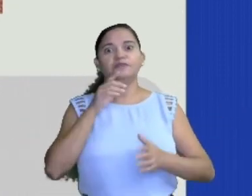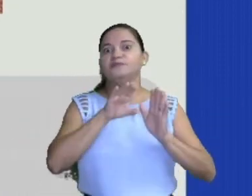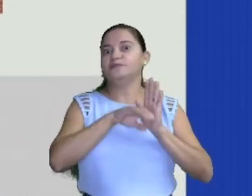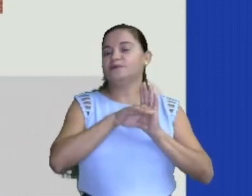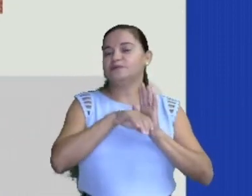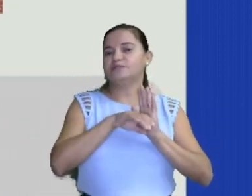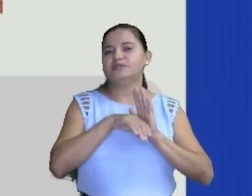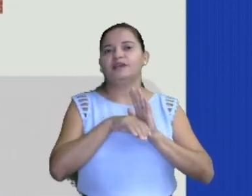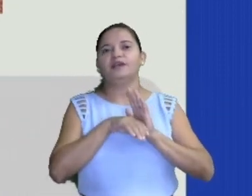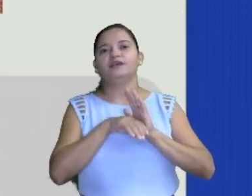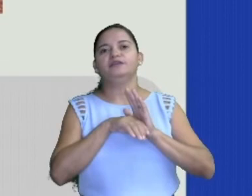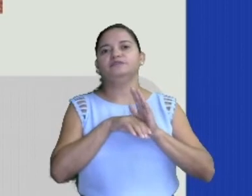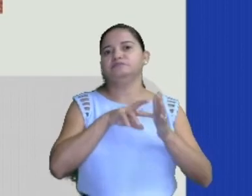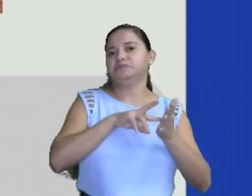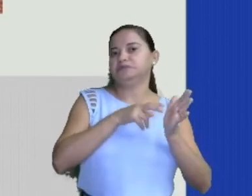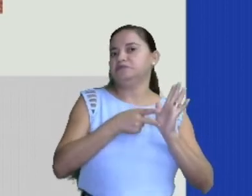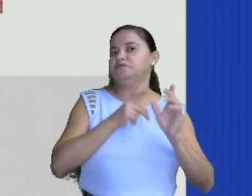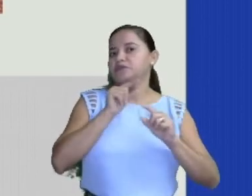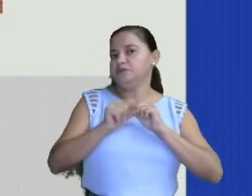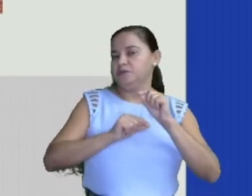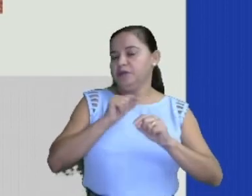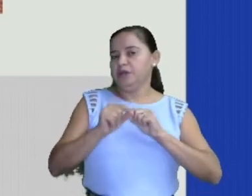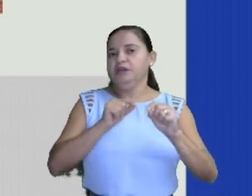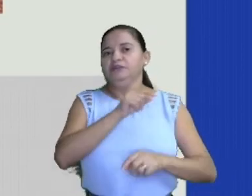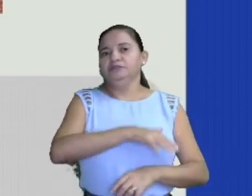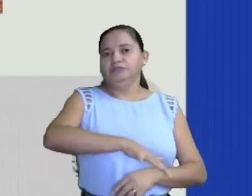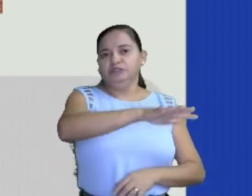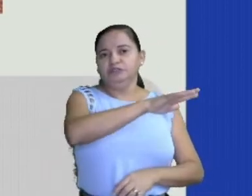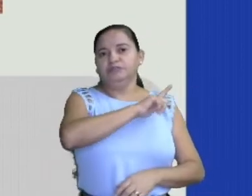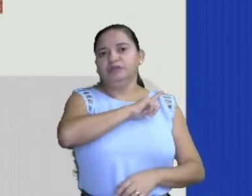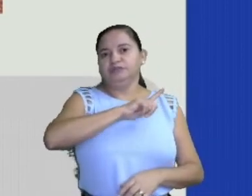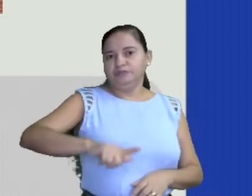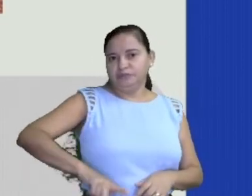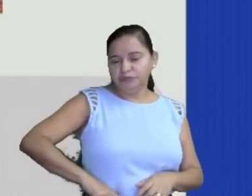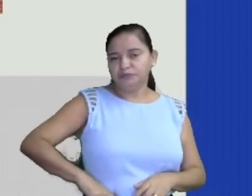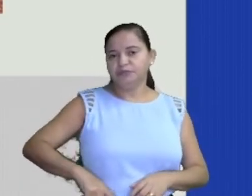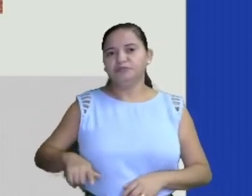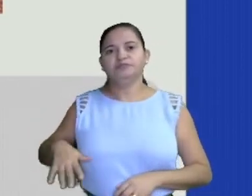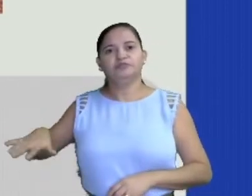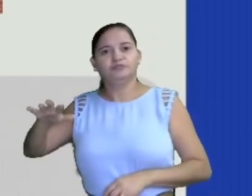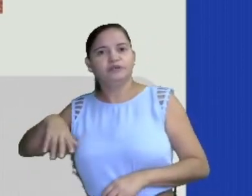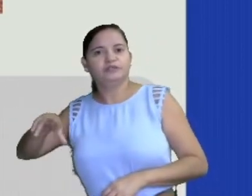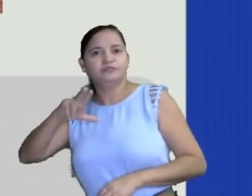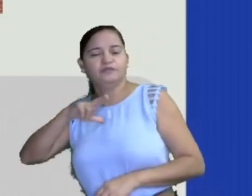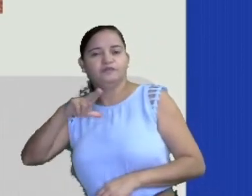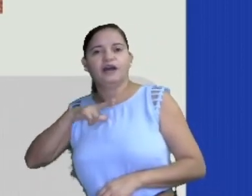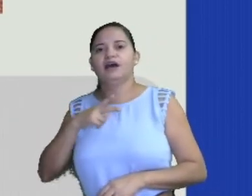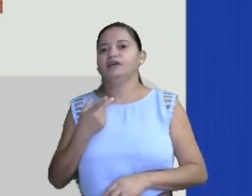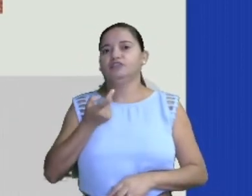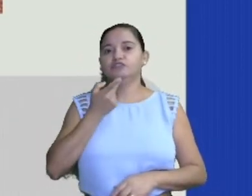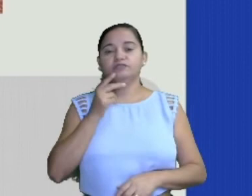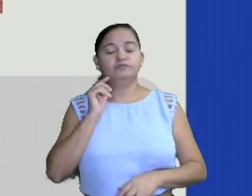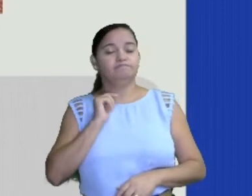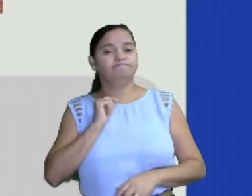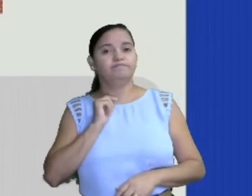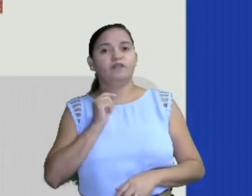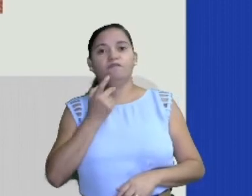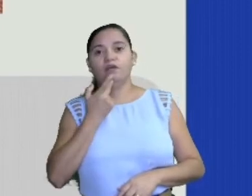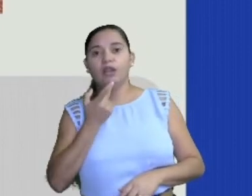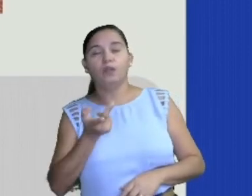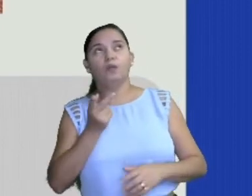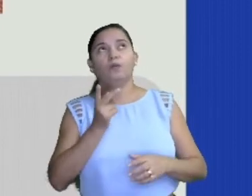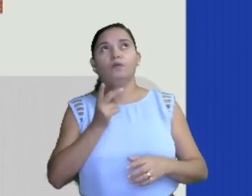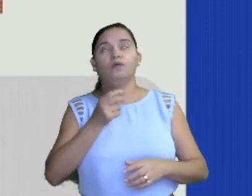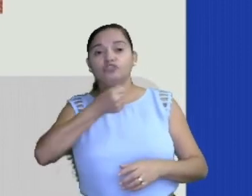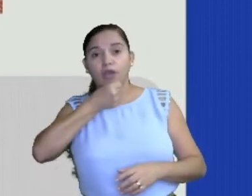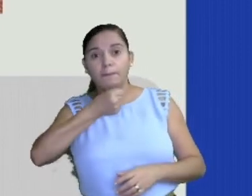né? Do espaço público, vimos uma reportagem que falava sobre a depredação de